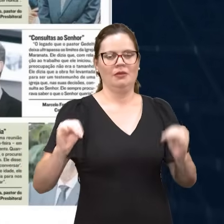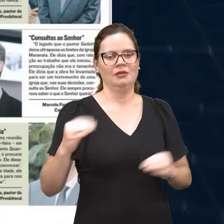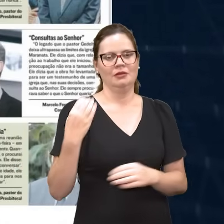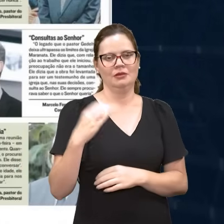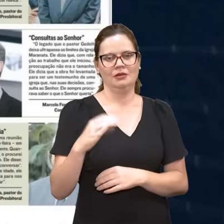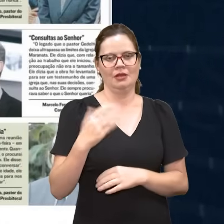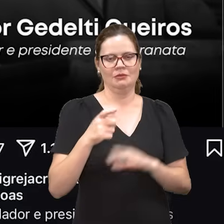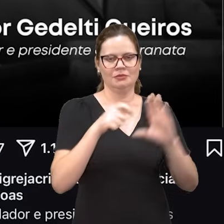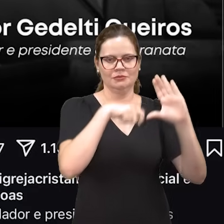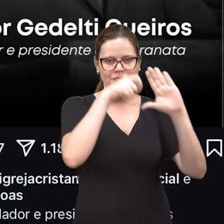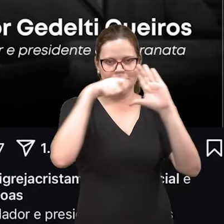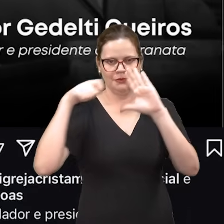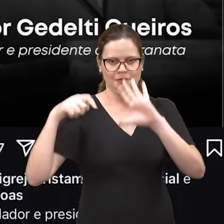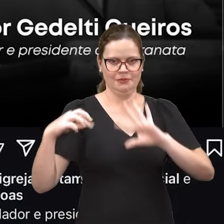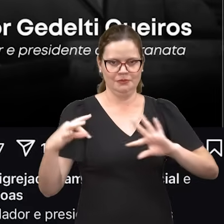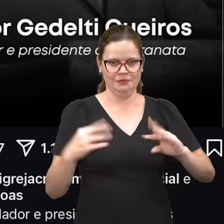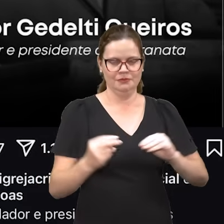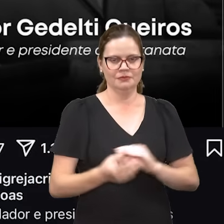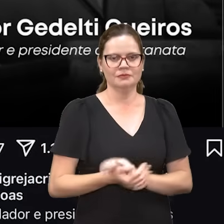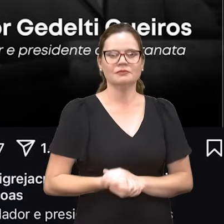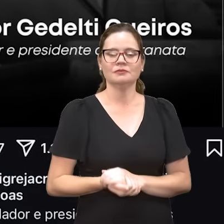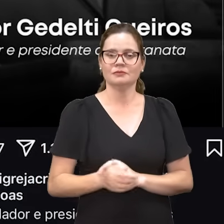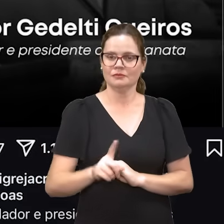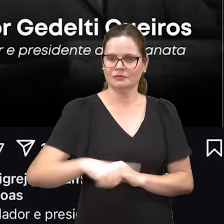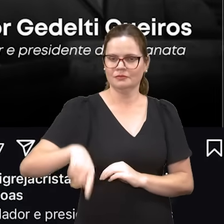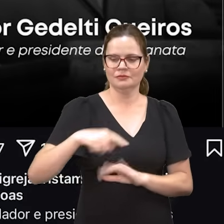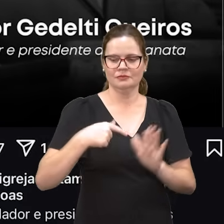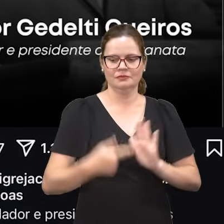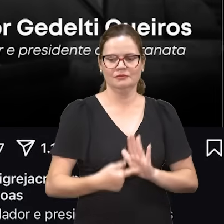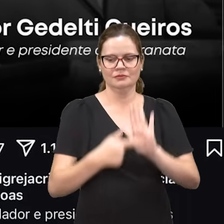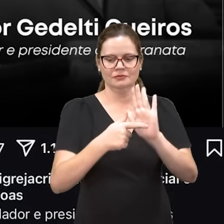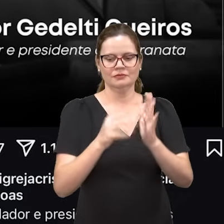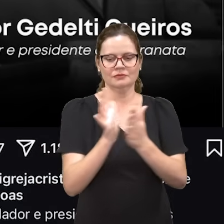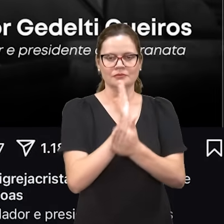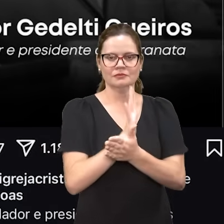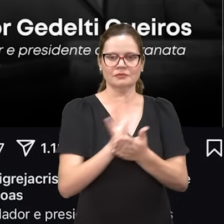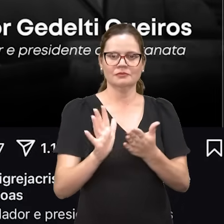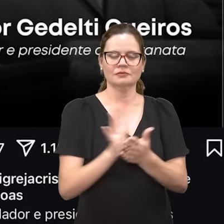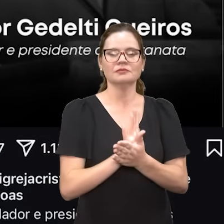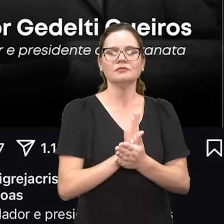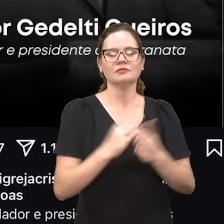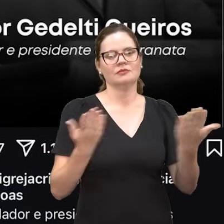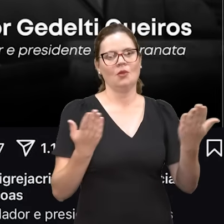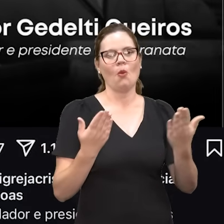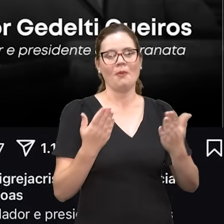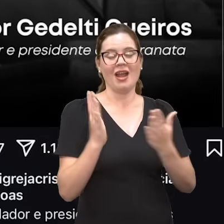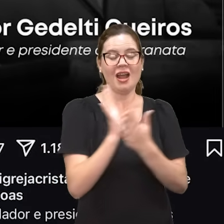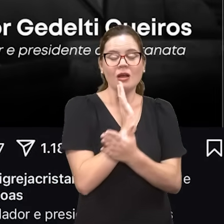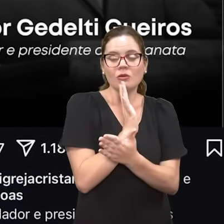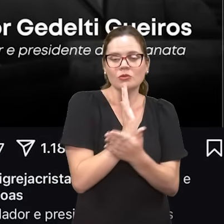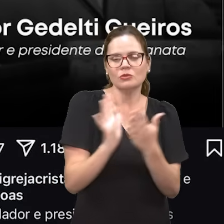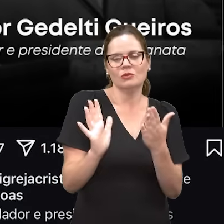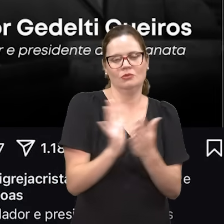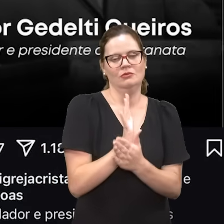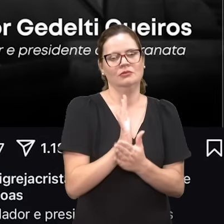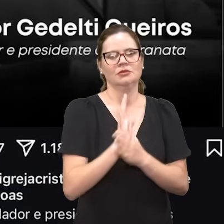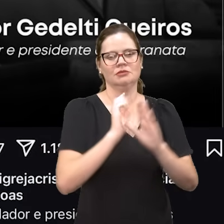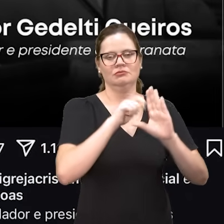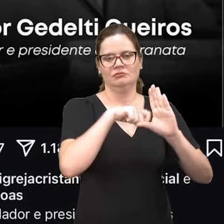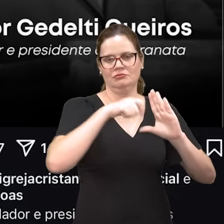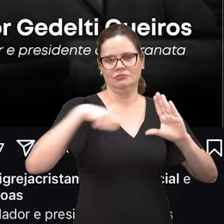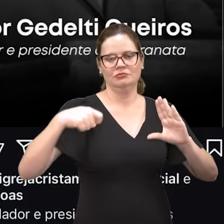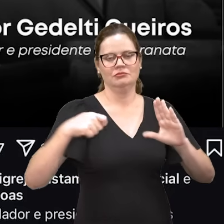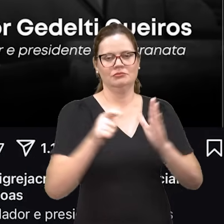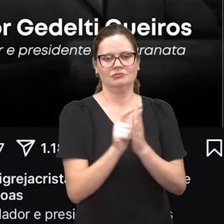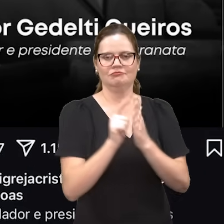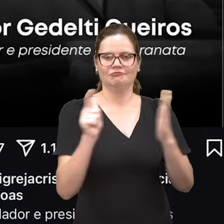uma cobertura desse momento. Estamos mostrando agora apenas algumas entre tantas repercussões